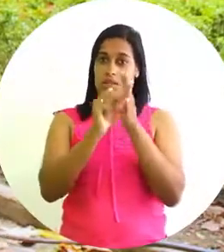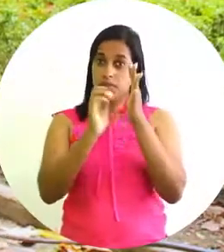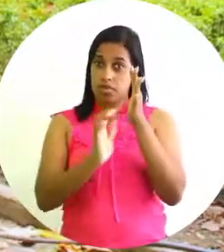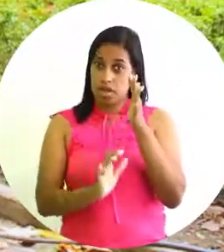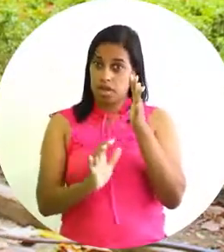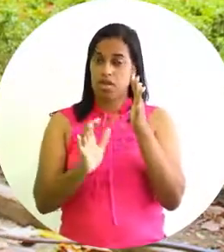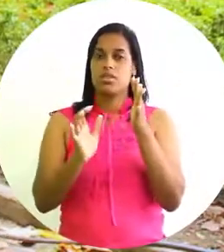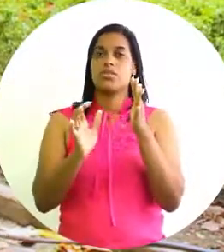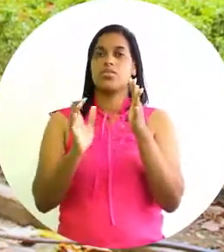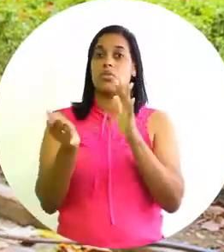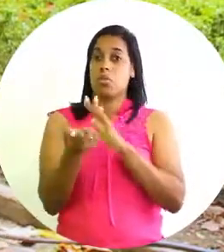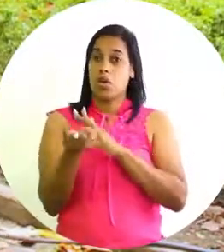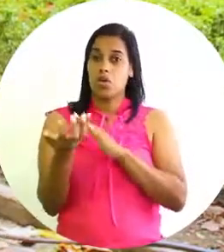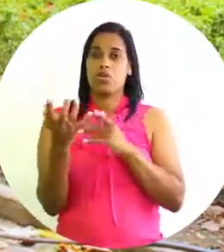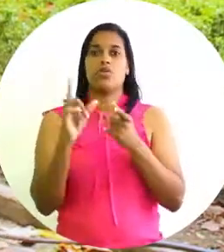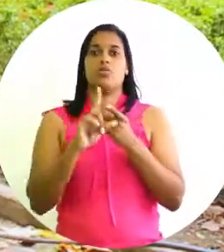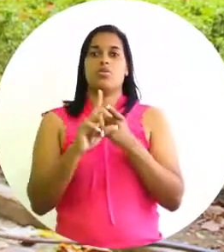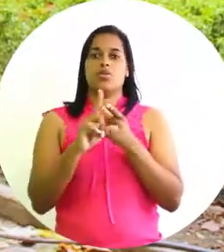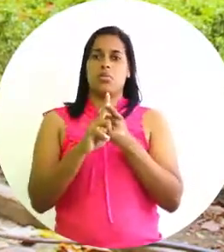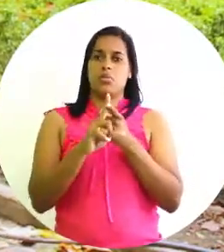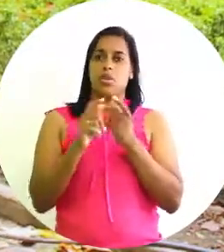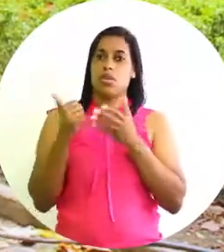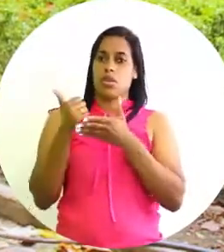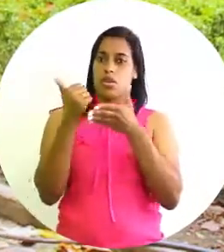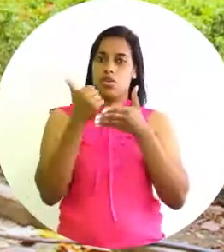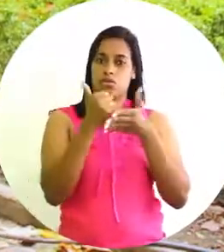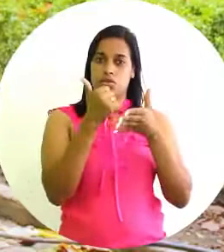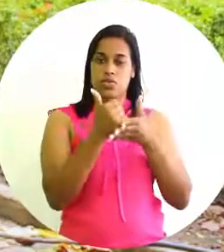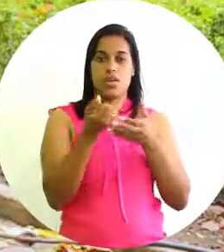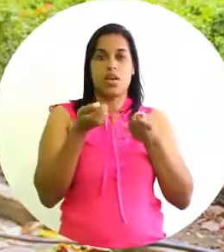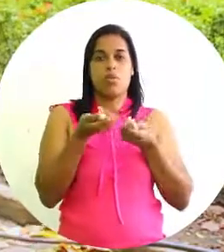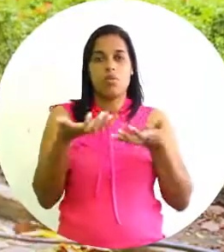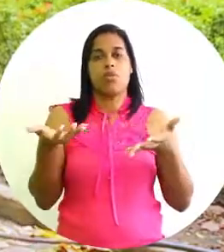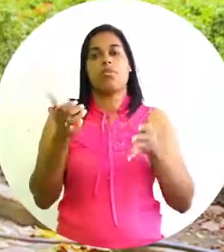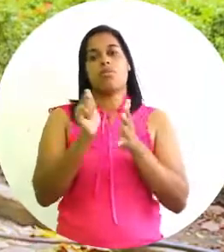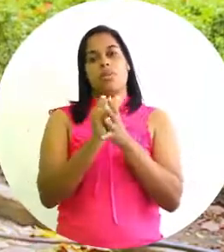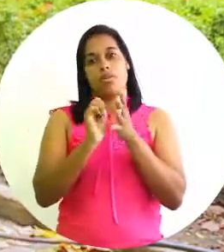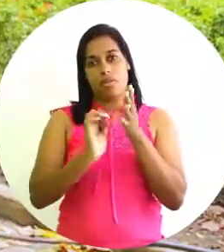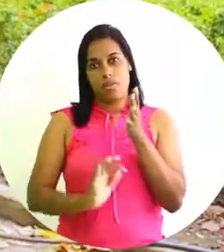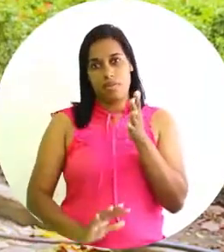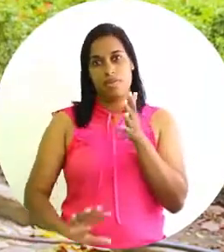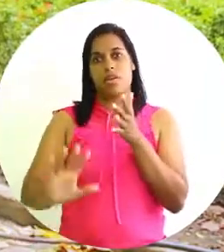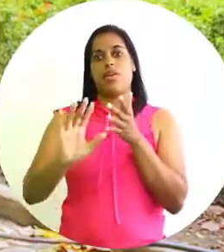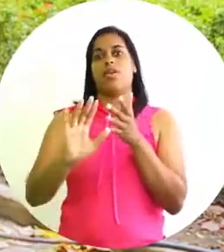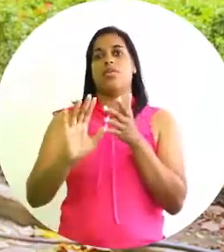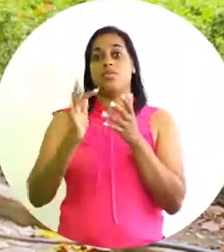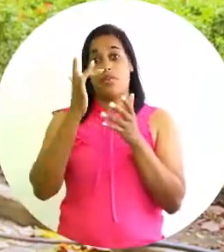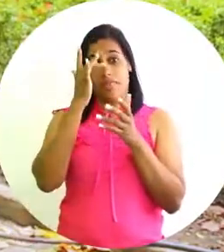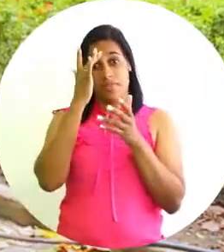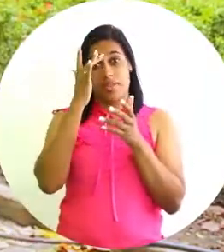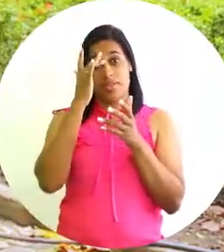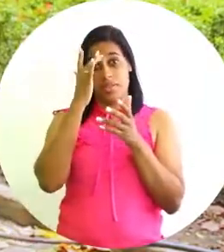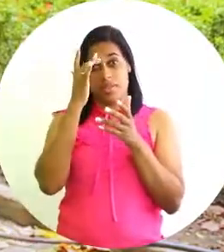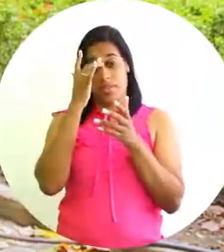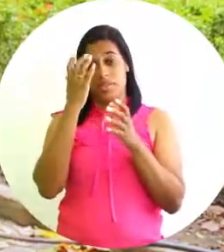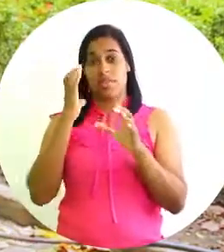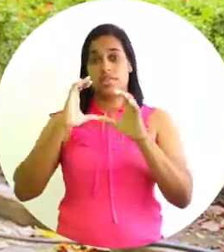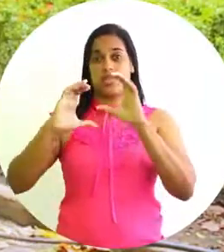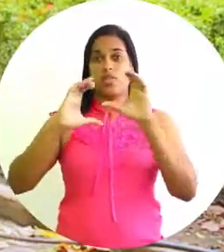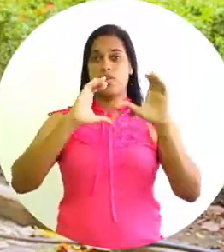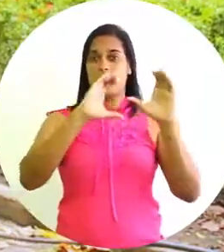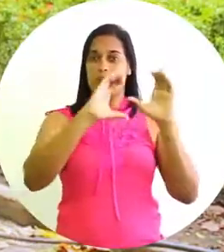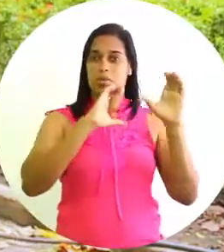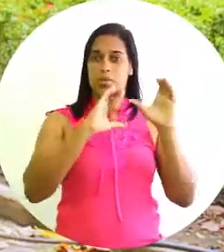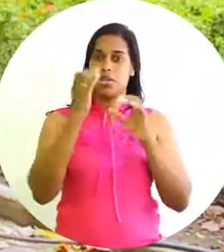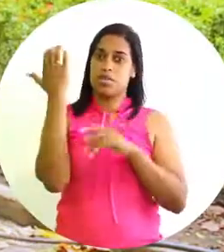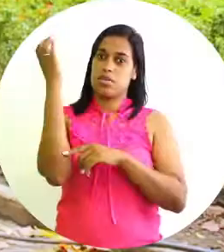organizar produtos e, enfim, ajudar na distribuição de tarefas, na facilitação da comunicação